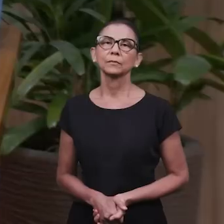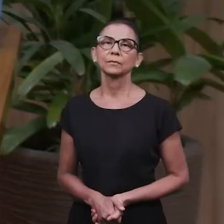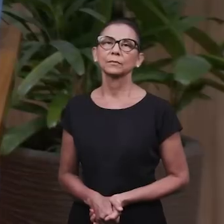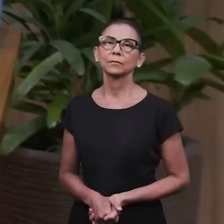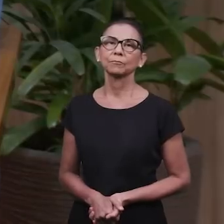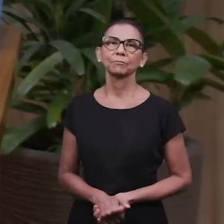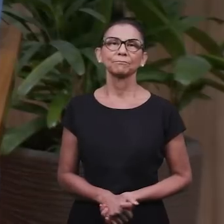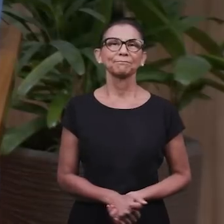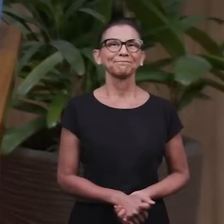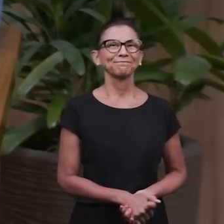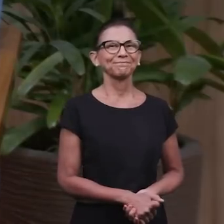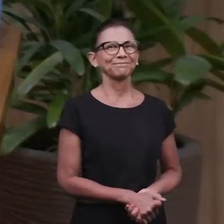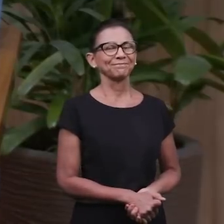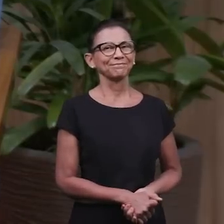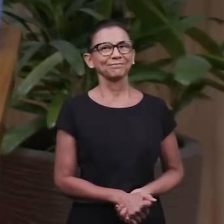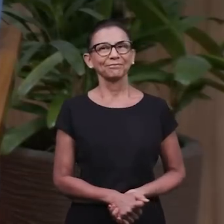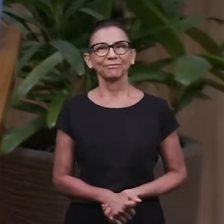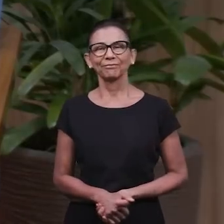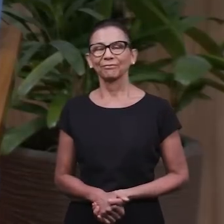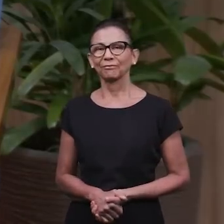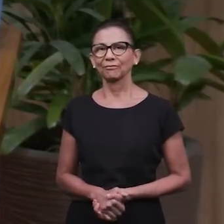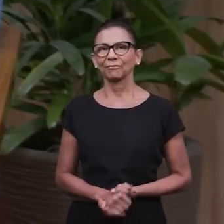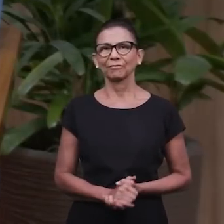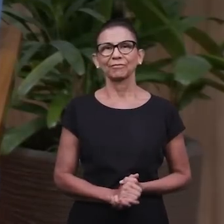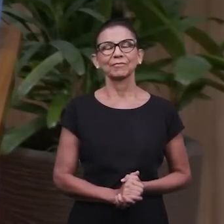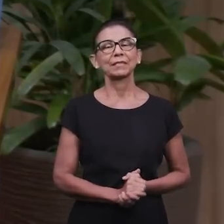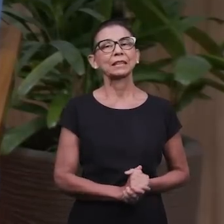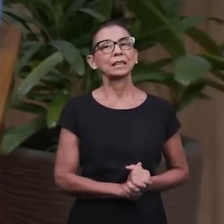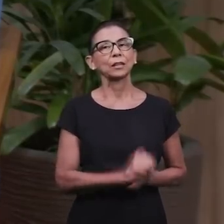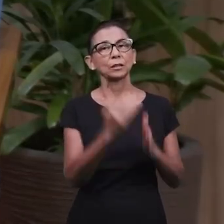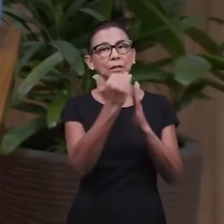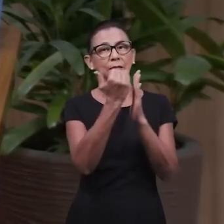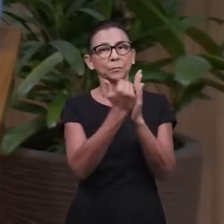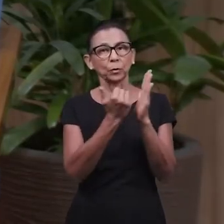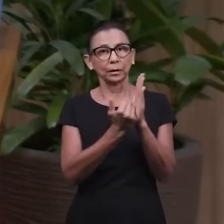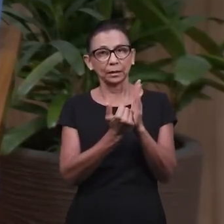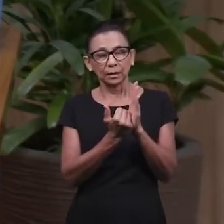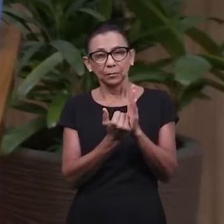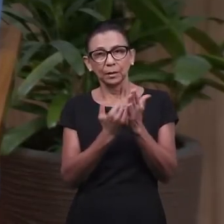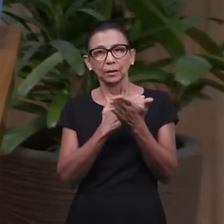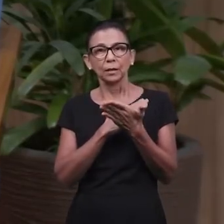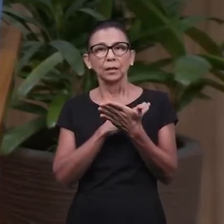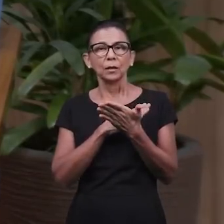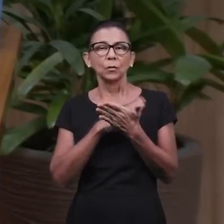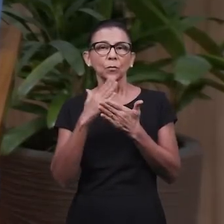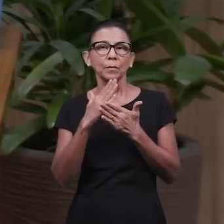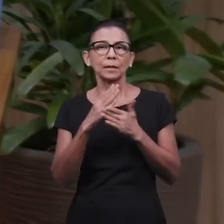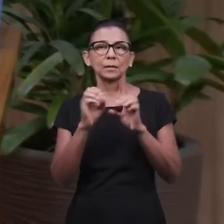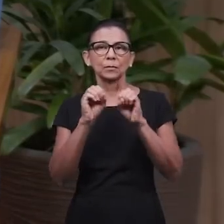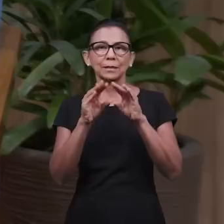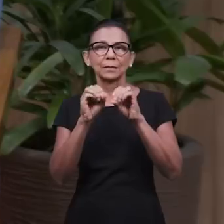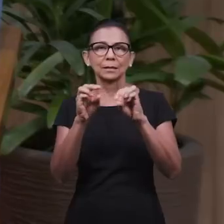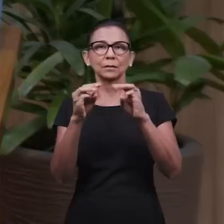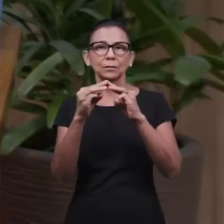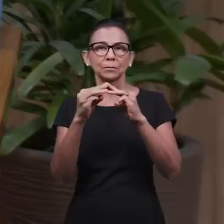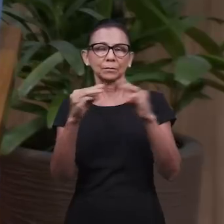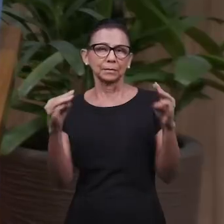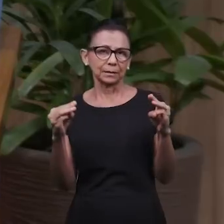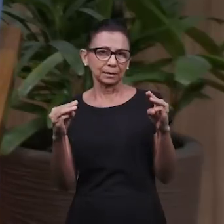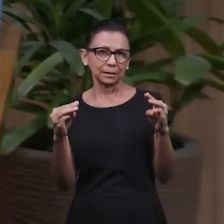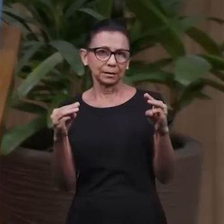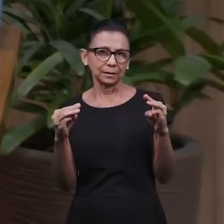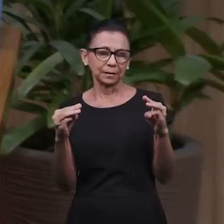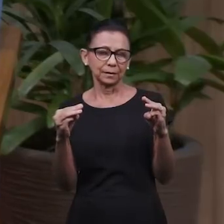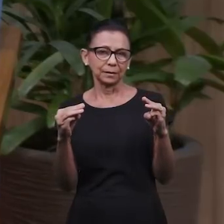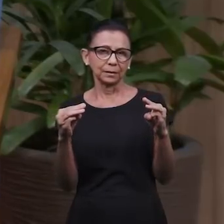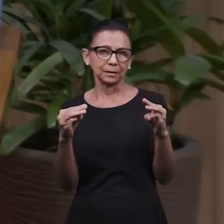E este é o primeiro quadro do programa Anunciando o Evangelho Eterno, que é o quadro Lições do Manaim. E neste quadro, a gente sempre